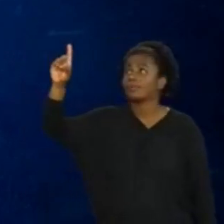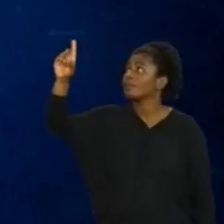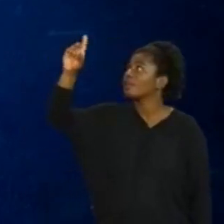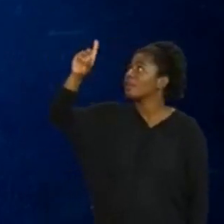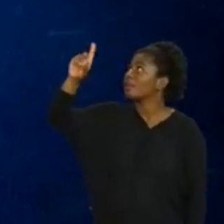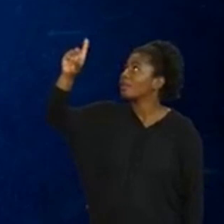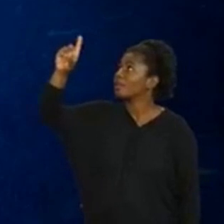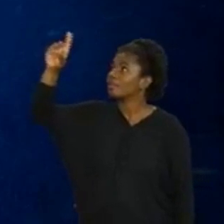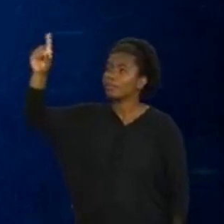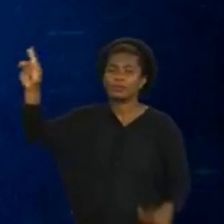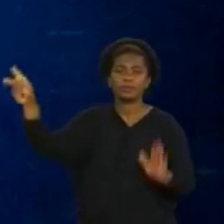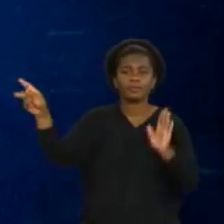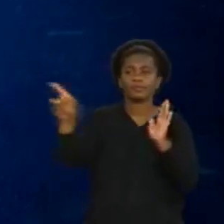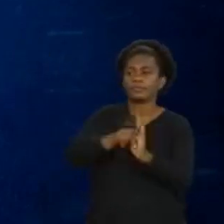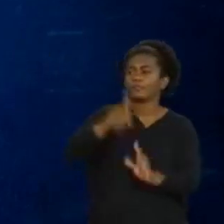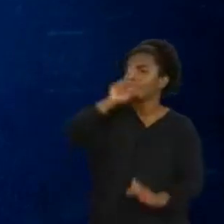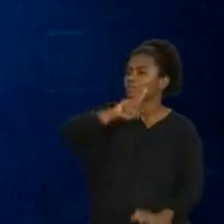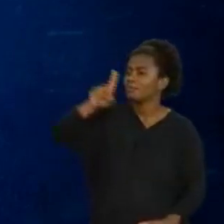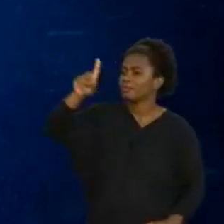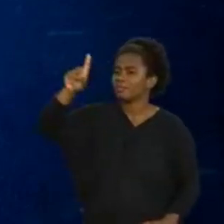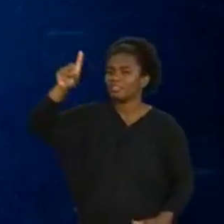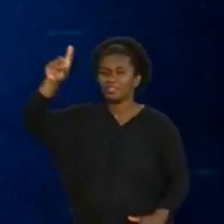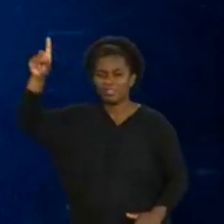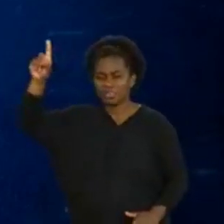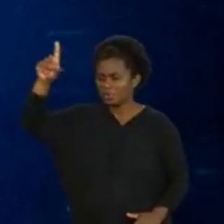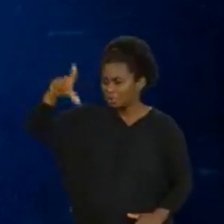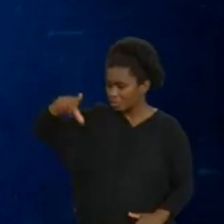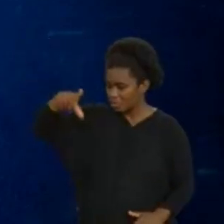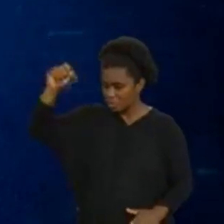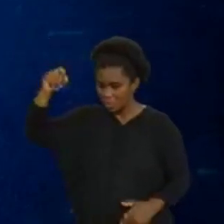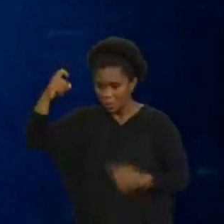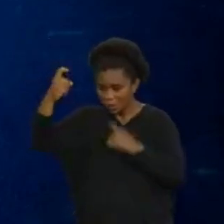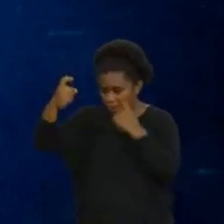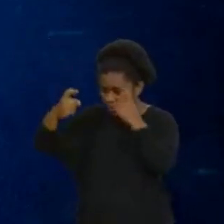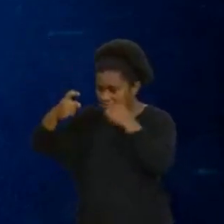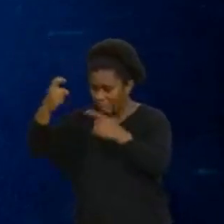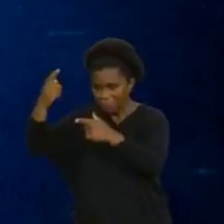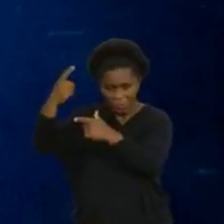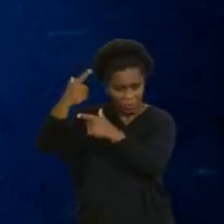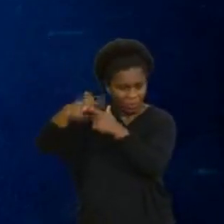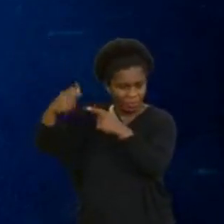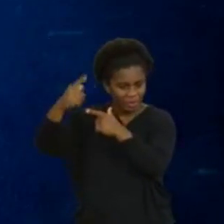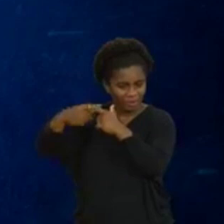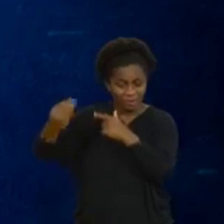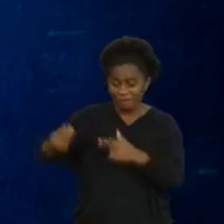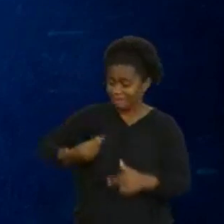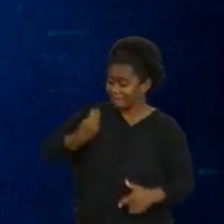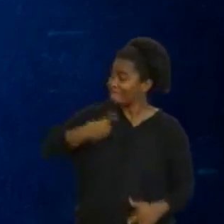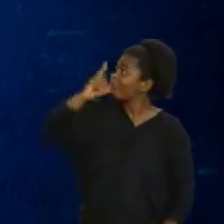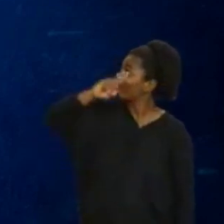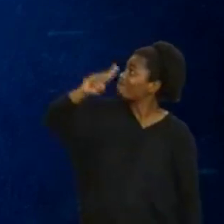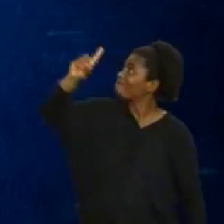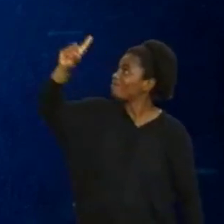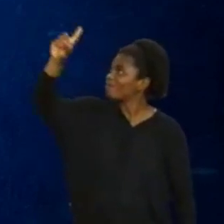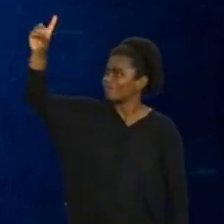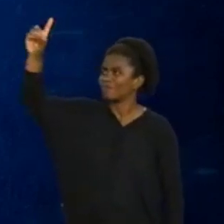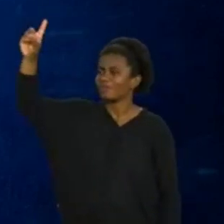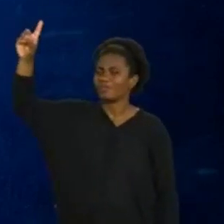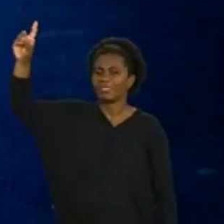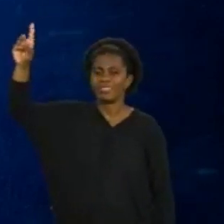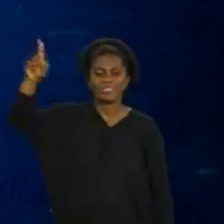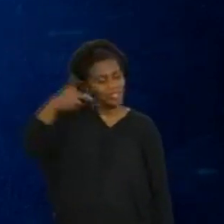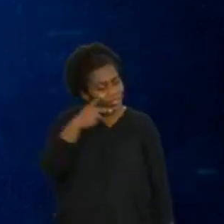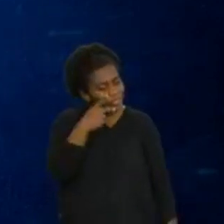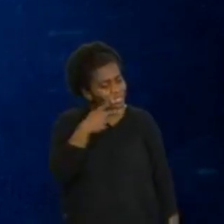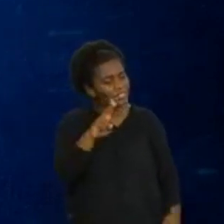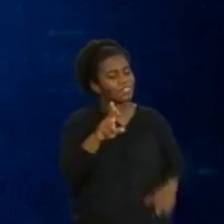Somente meu. É meu, somente meu, todo o trabalho. E